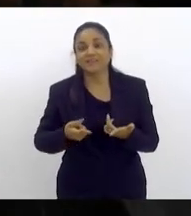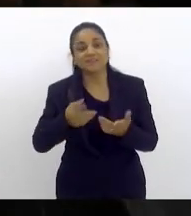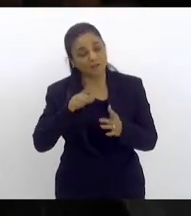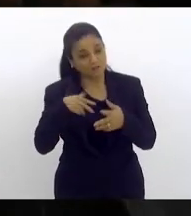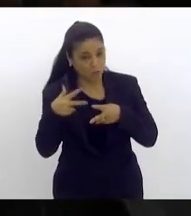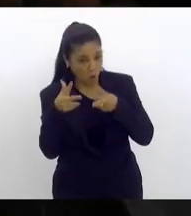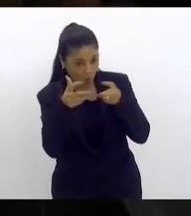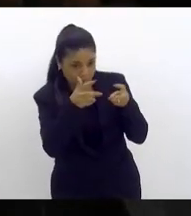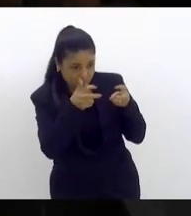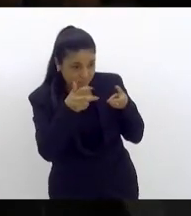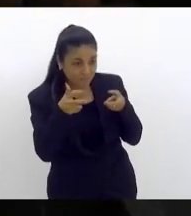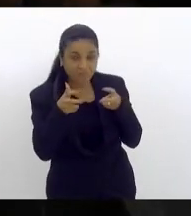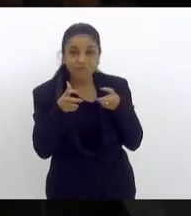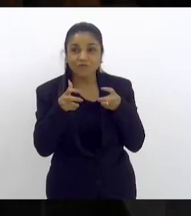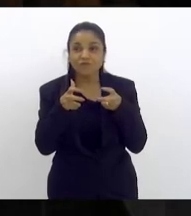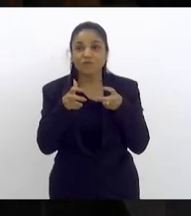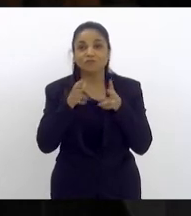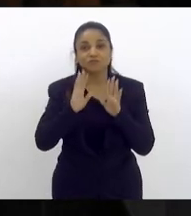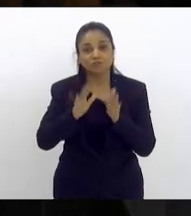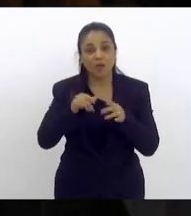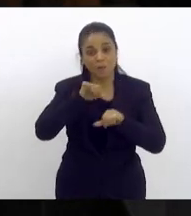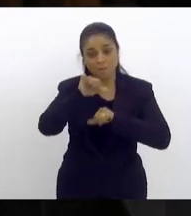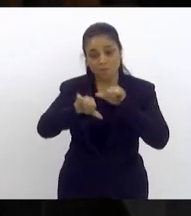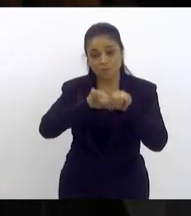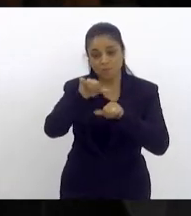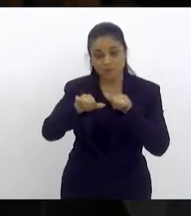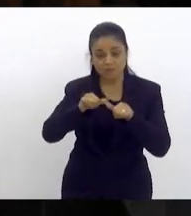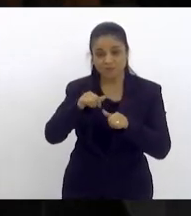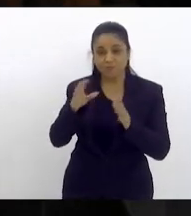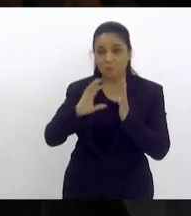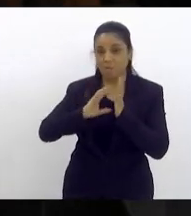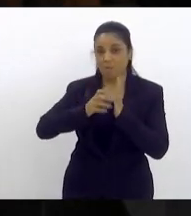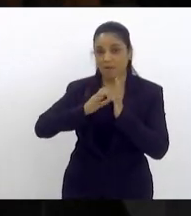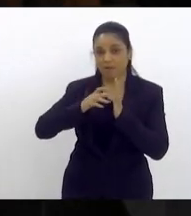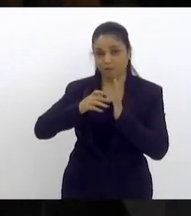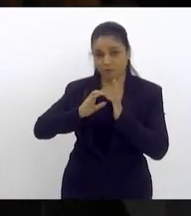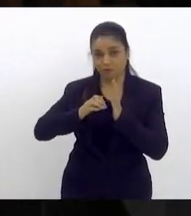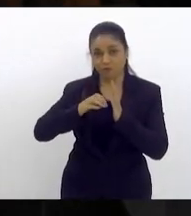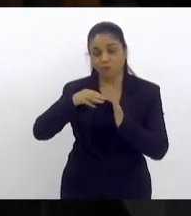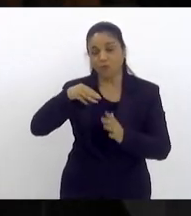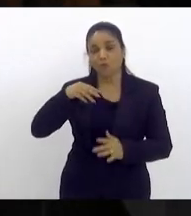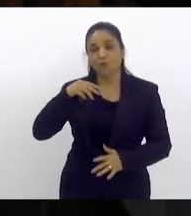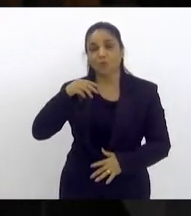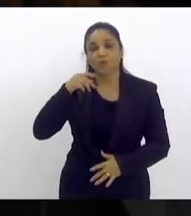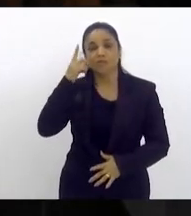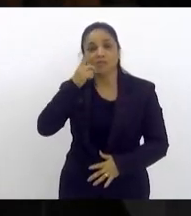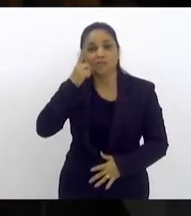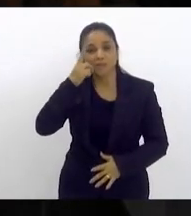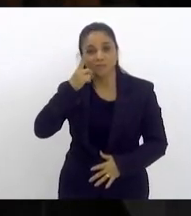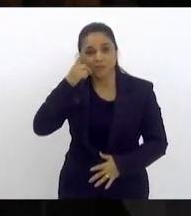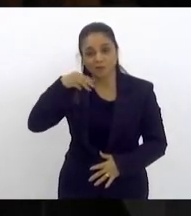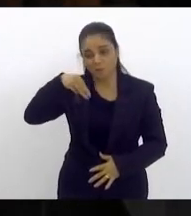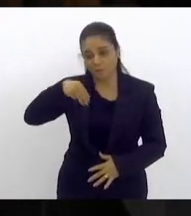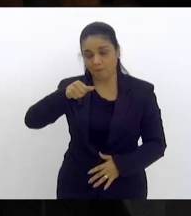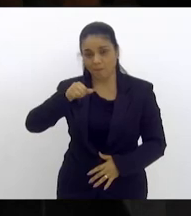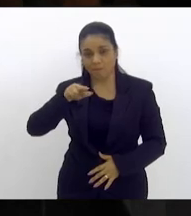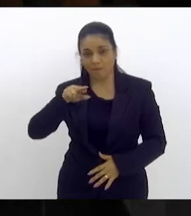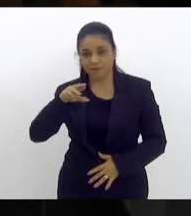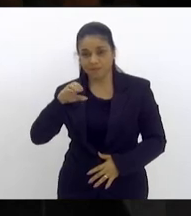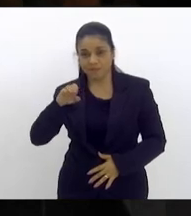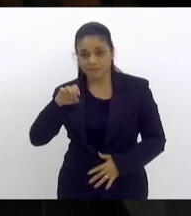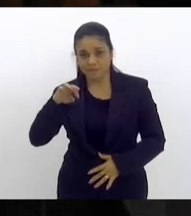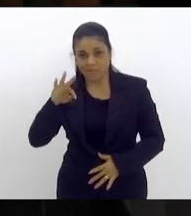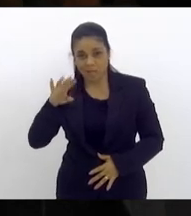observaram mas já teve uma outra mudança de partido né o deputado Marcelo freixo que nasceu no seio do PSOL